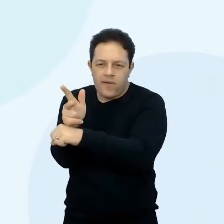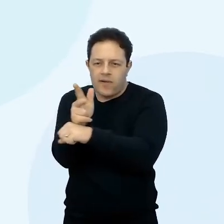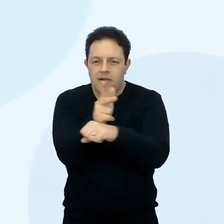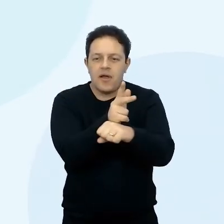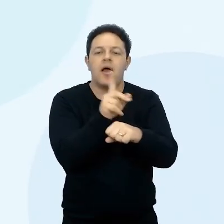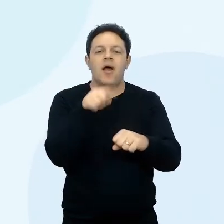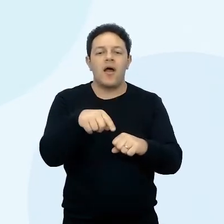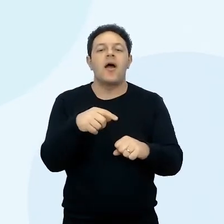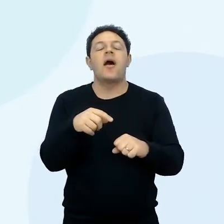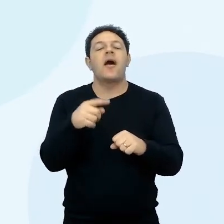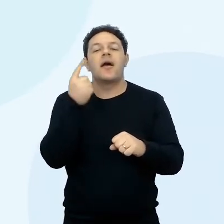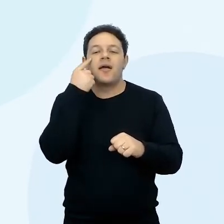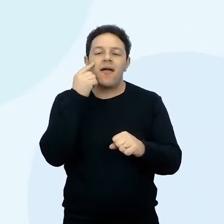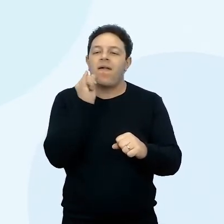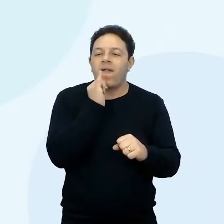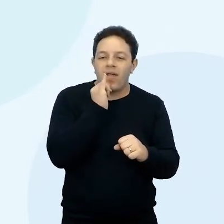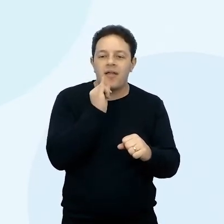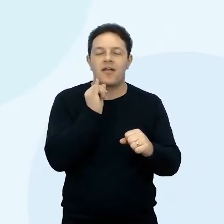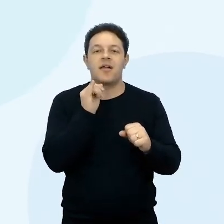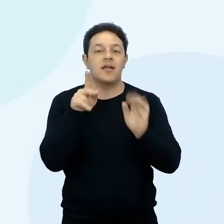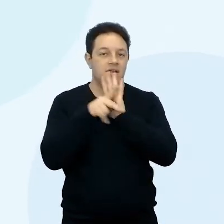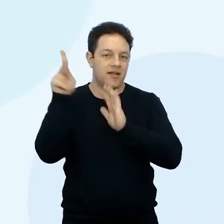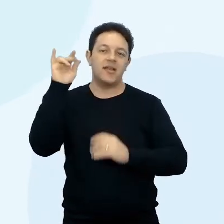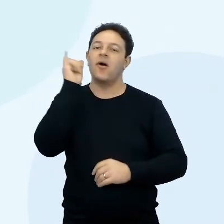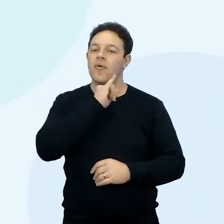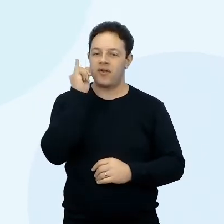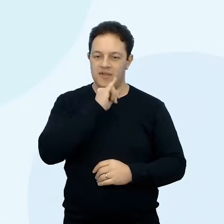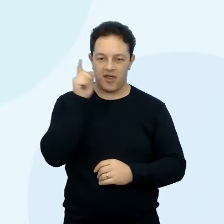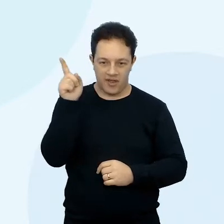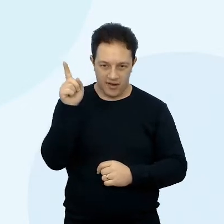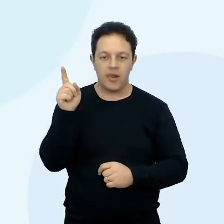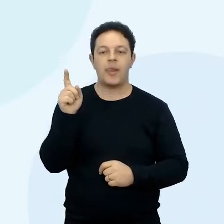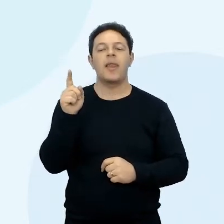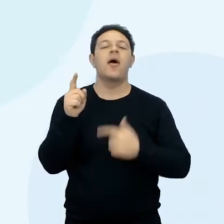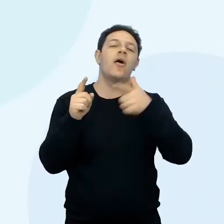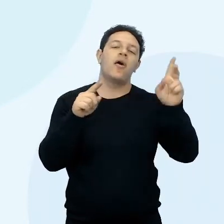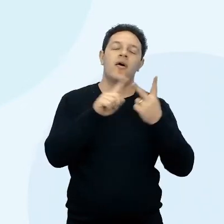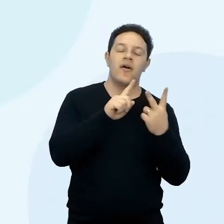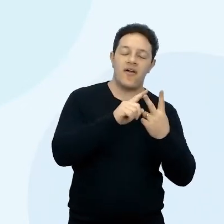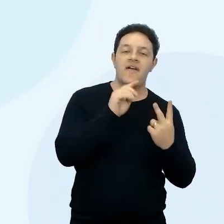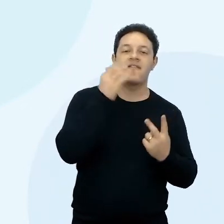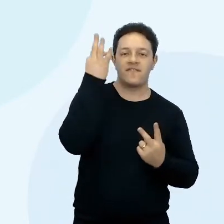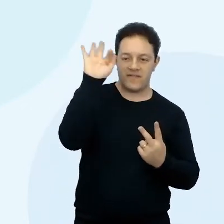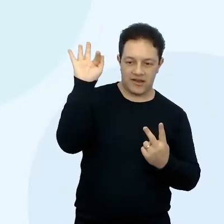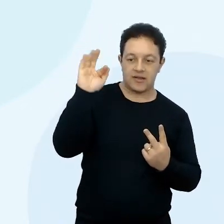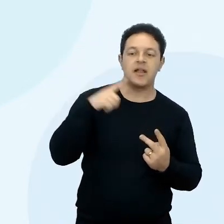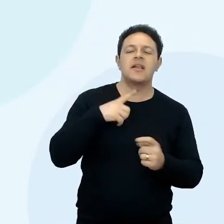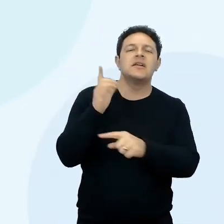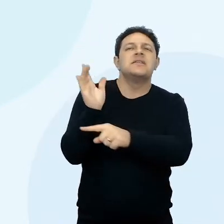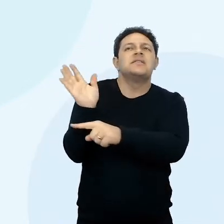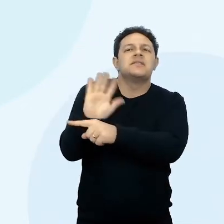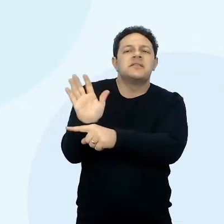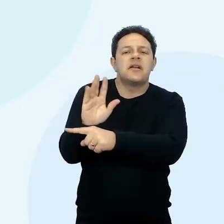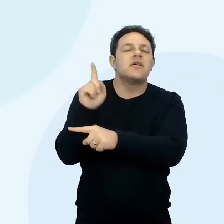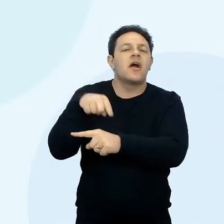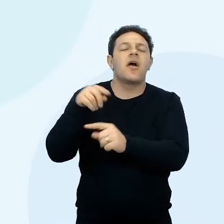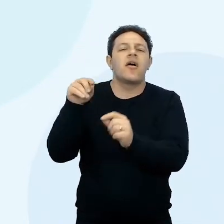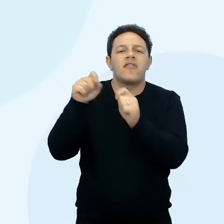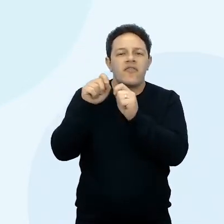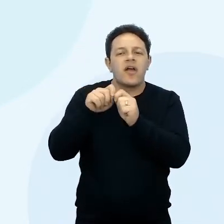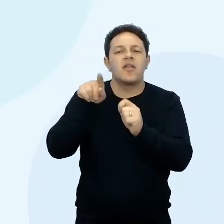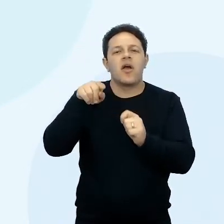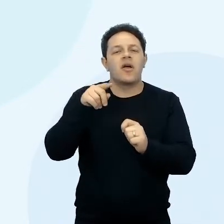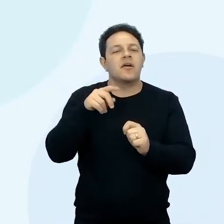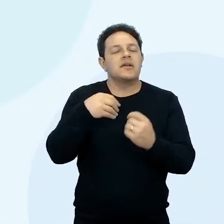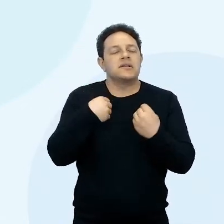o neorrealismo na Itália e o Nouvelle Vague na França. É um cinema com profundo